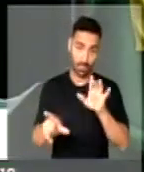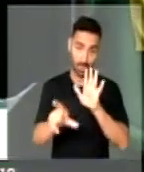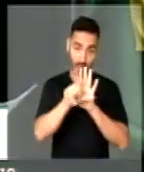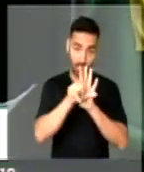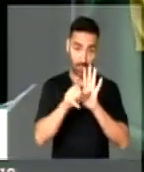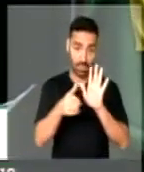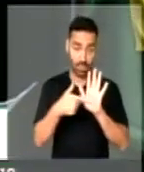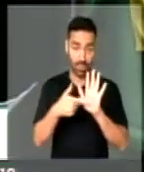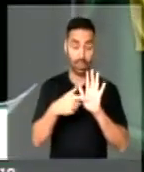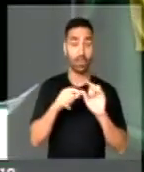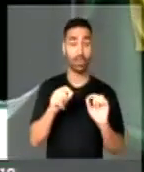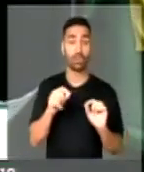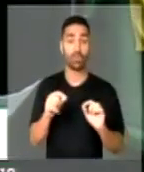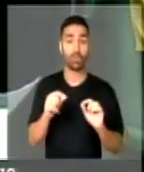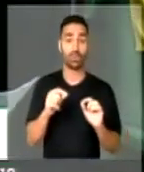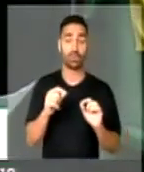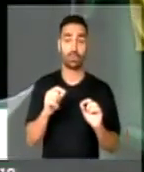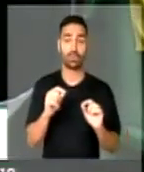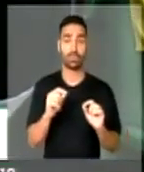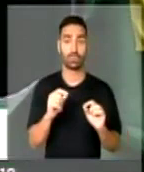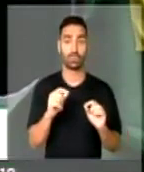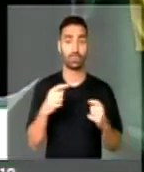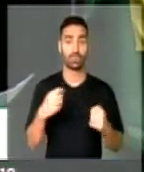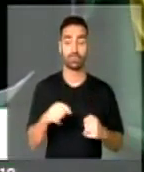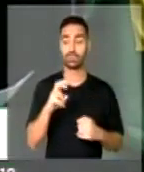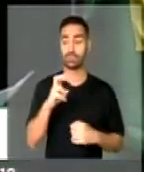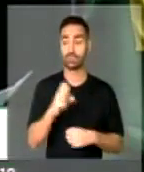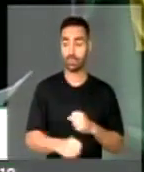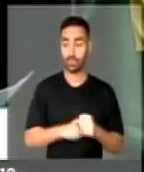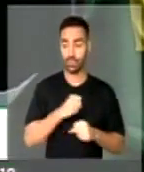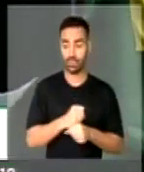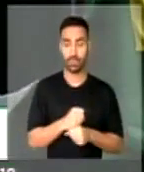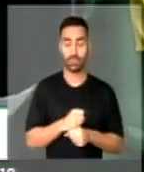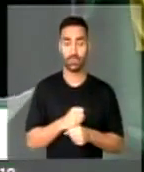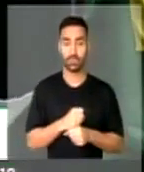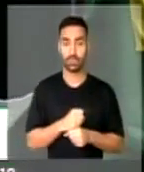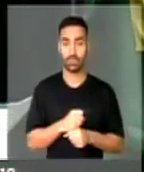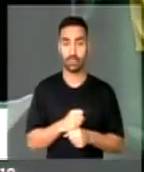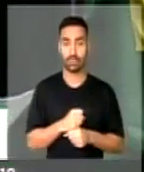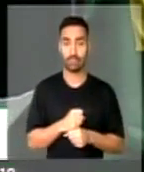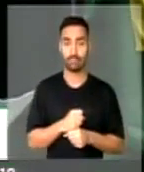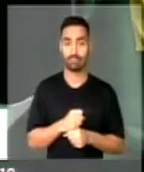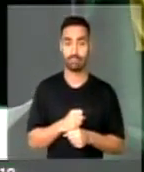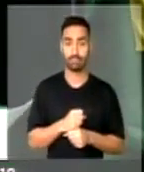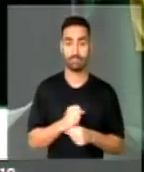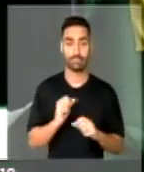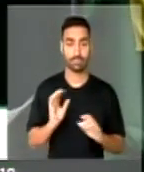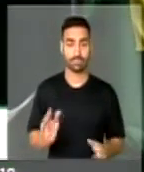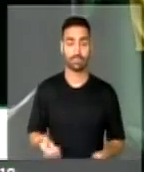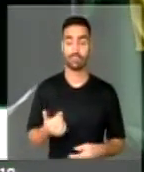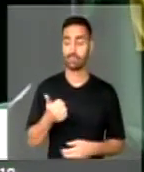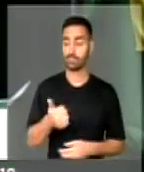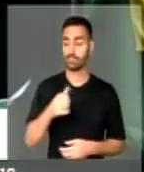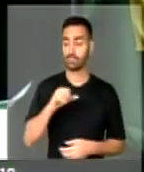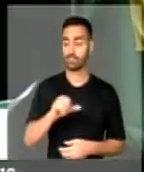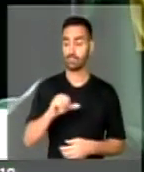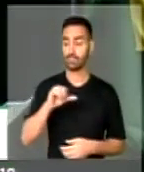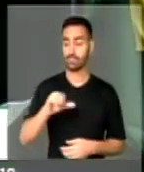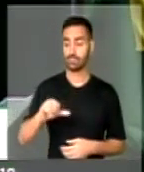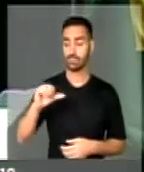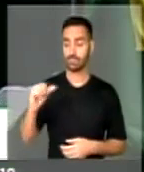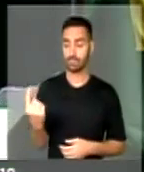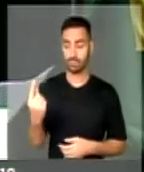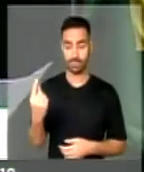pesquisa deveria ser realizada a cada 5 anos. Isto instituído em 1991.